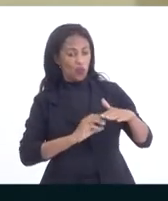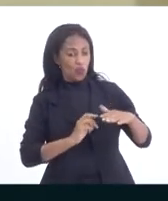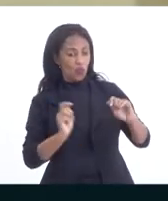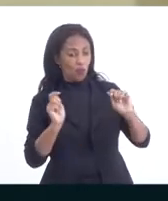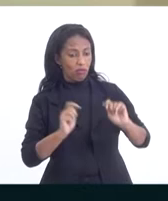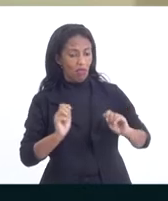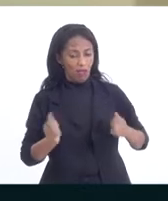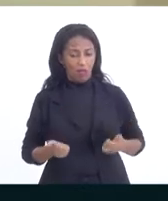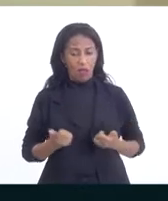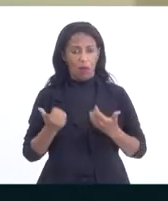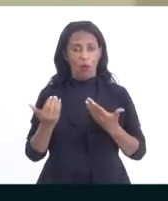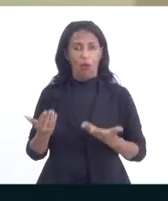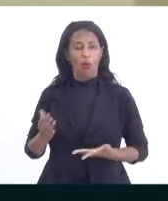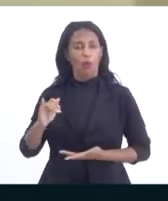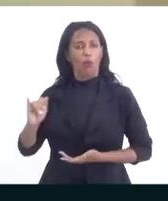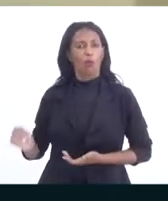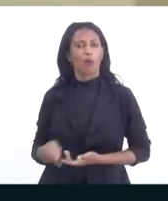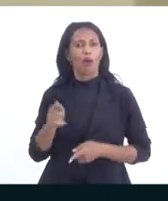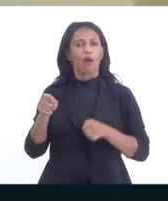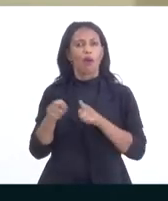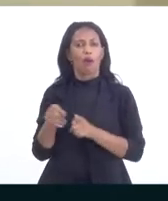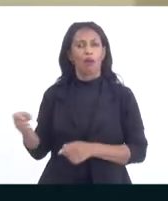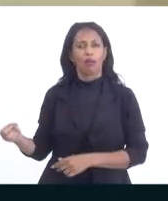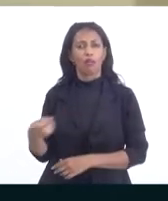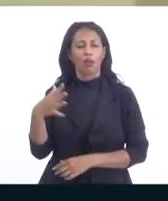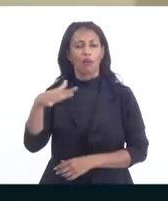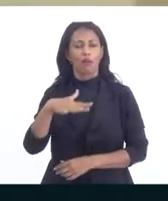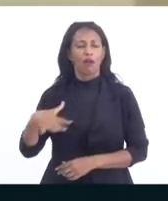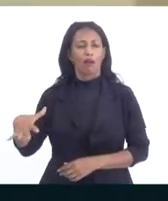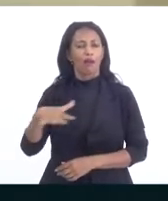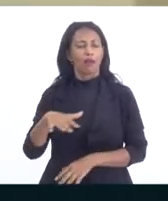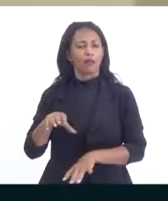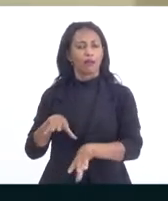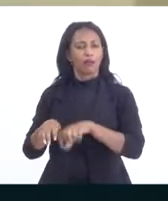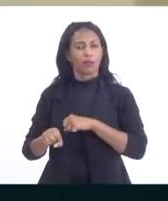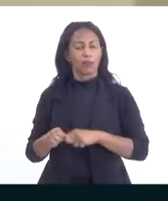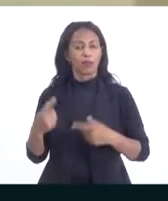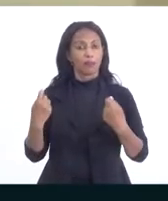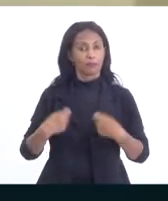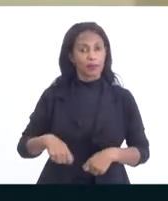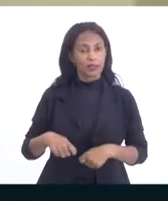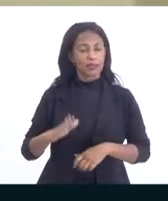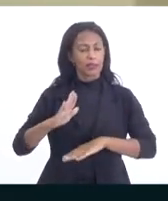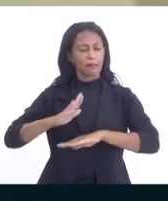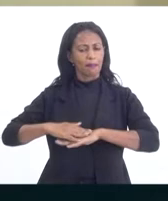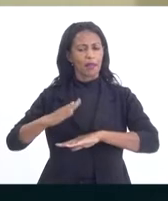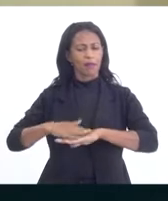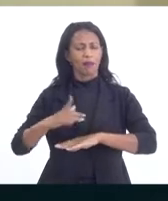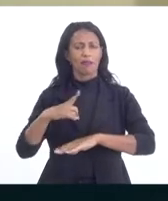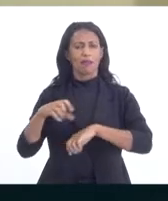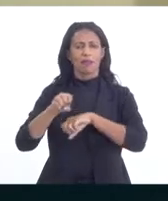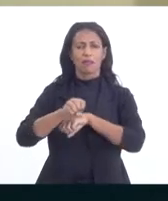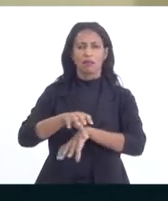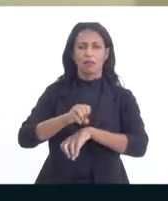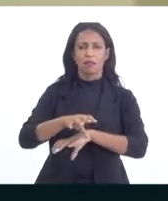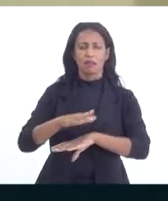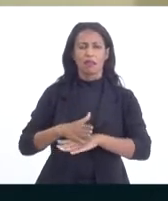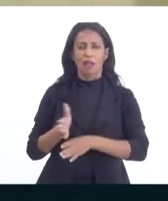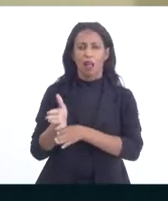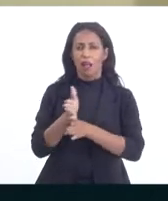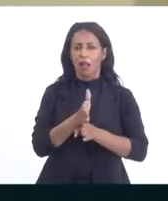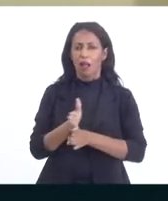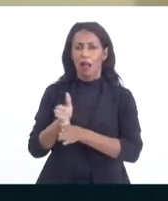gente possa fazer investimentos também em novas áreas de formação. A gente precisa cada vez mais ter educação